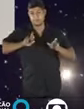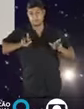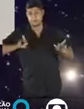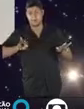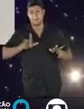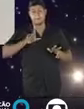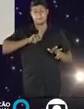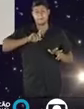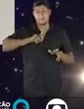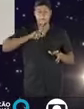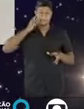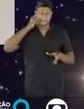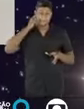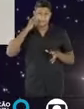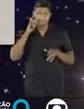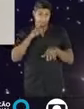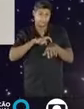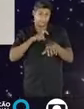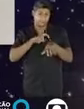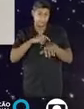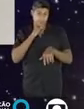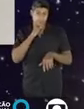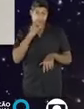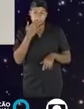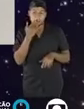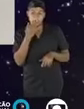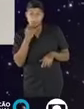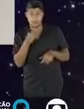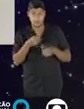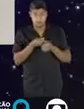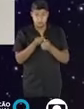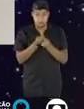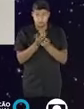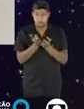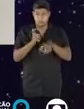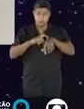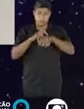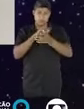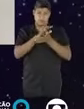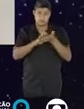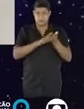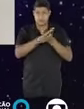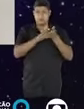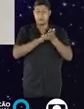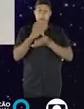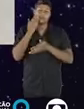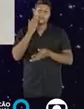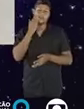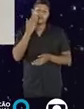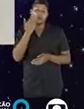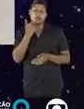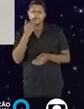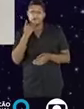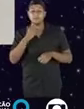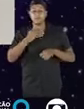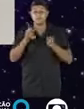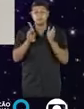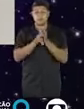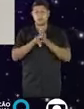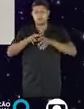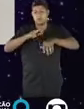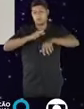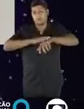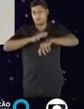na época, né? Por exemplo, comer alface não é o momento. Então, a gente tem que partir para alimentos de época,